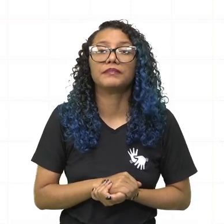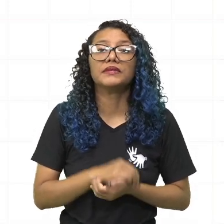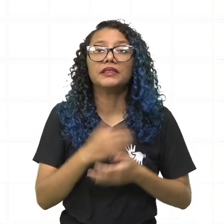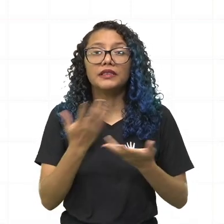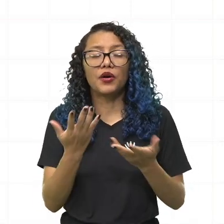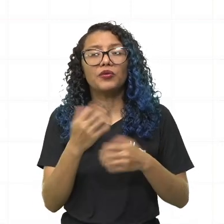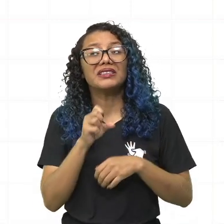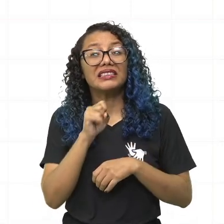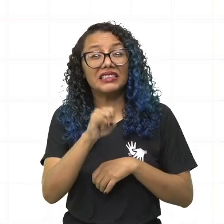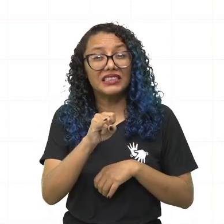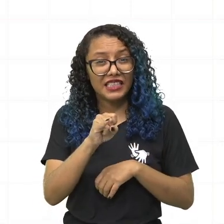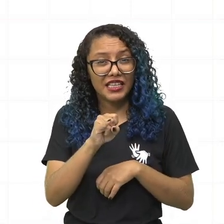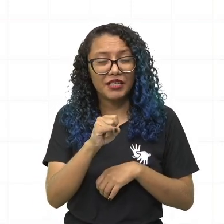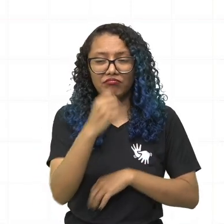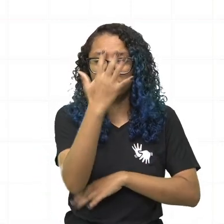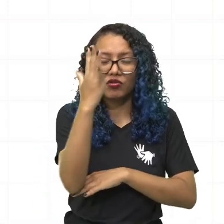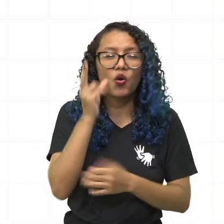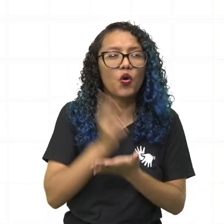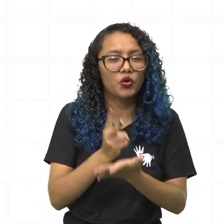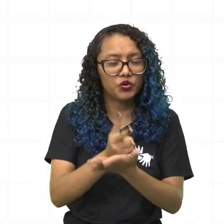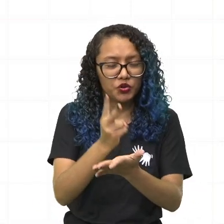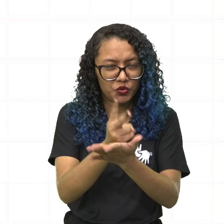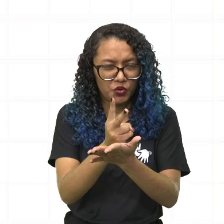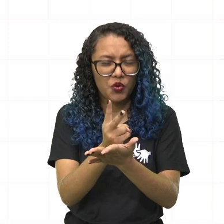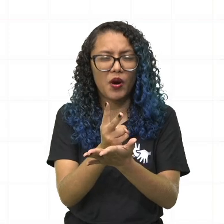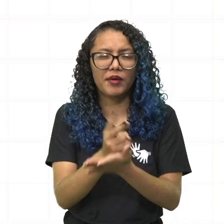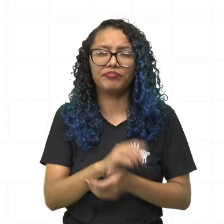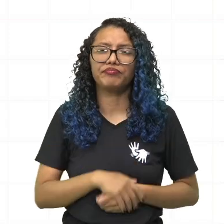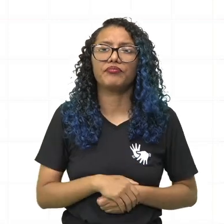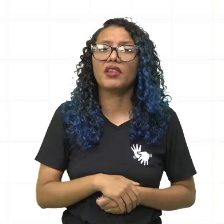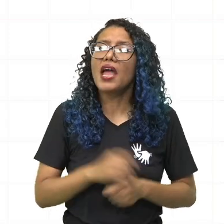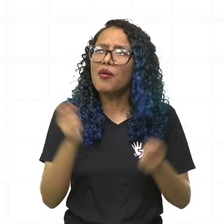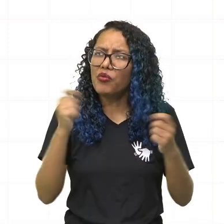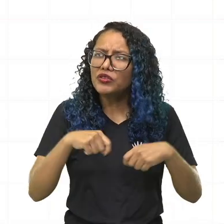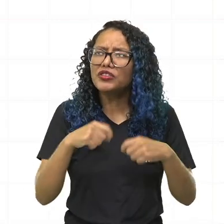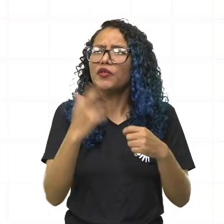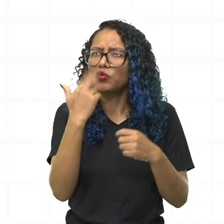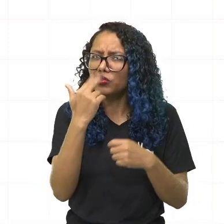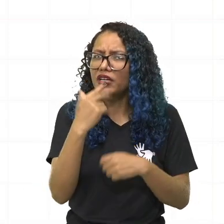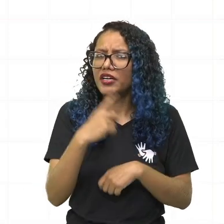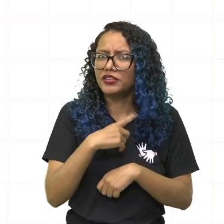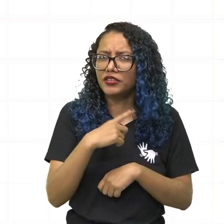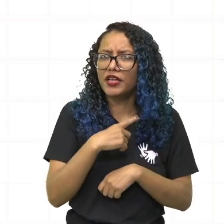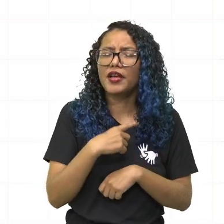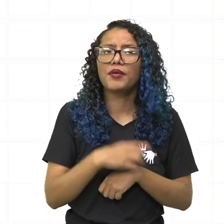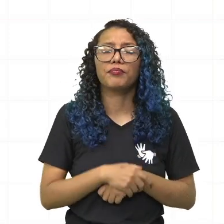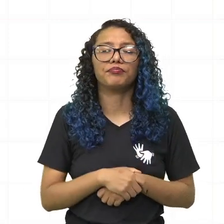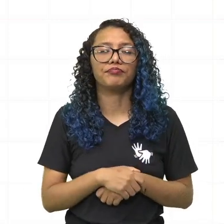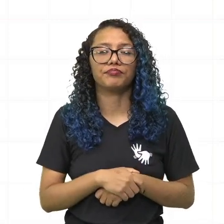As áreas que são boas para o plantio na Amazônia, pessoal, quais são? É